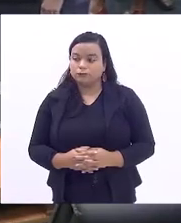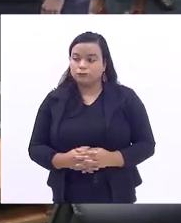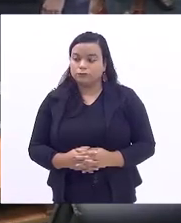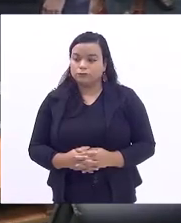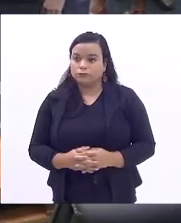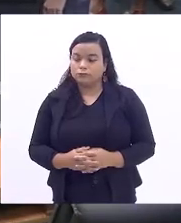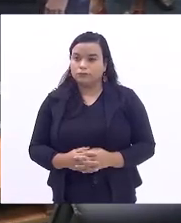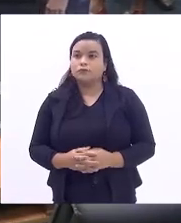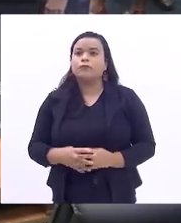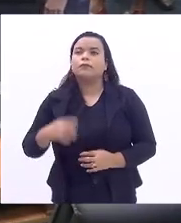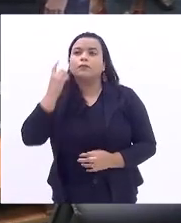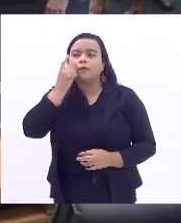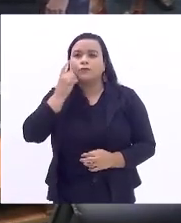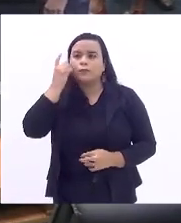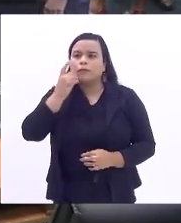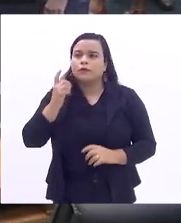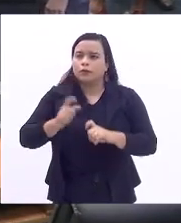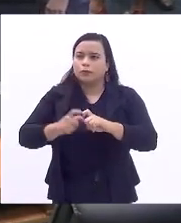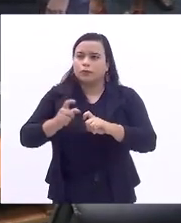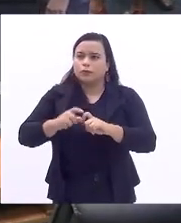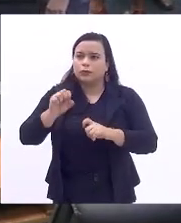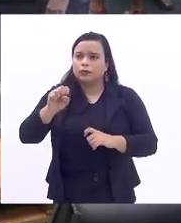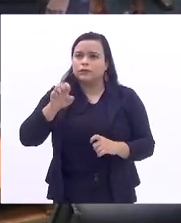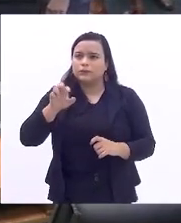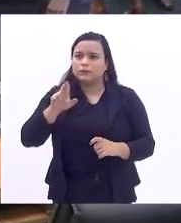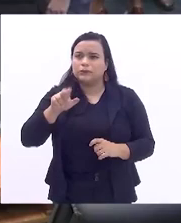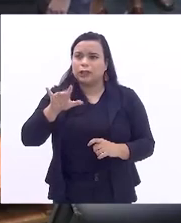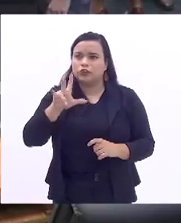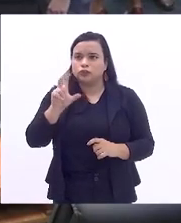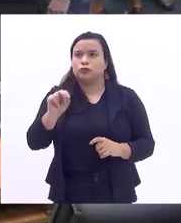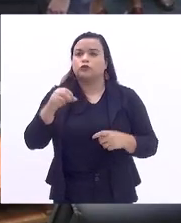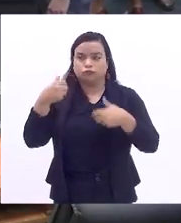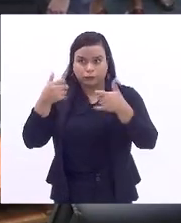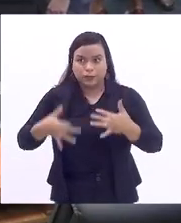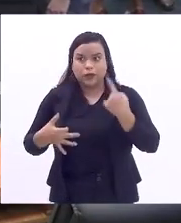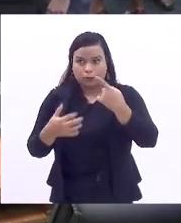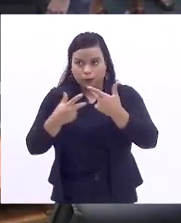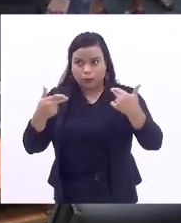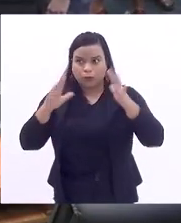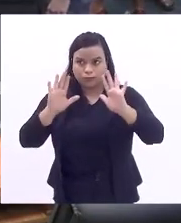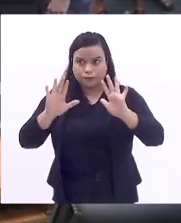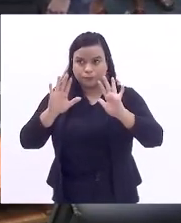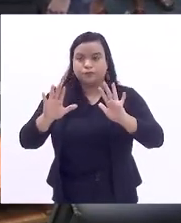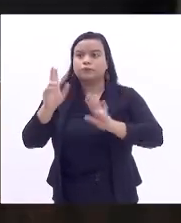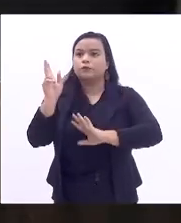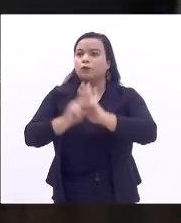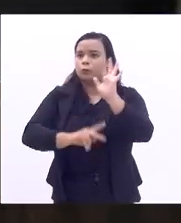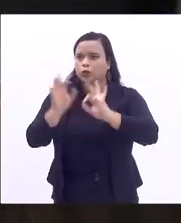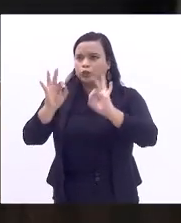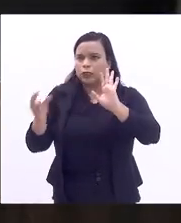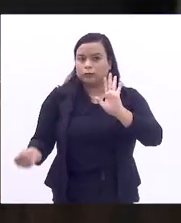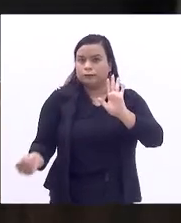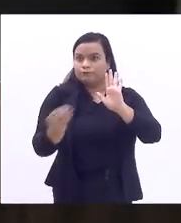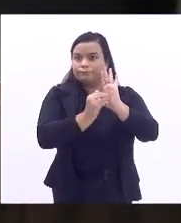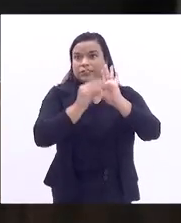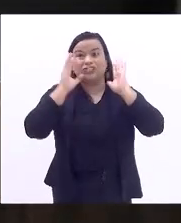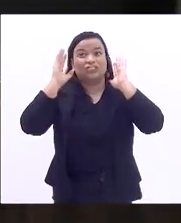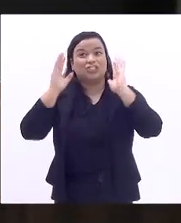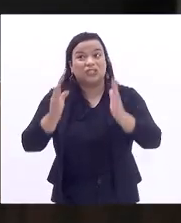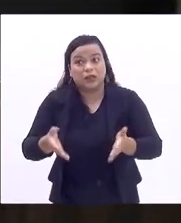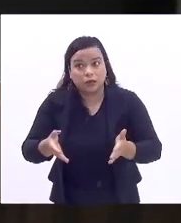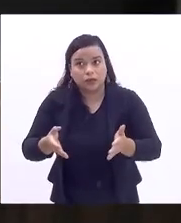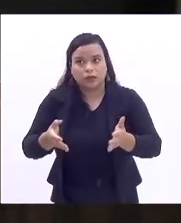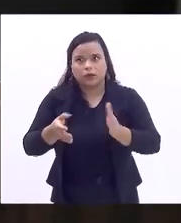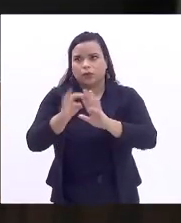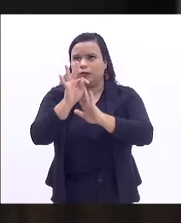o deputado Dr Sérgio aí deixa de explicar uma situação projeto já foi publicado o texto